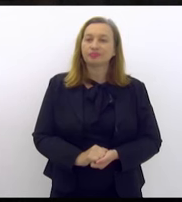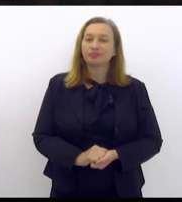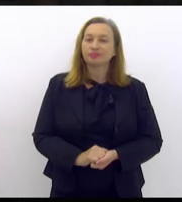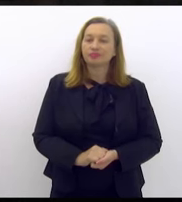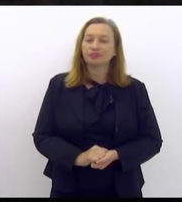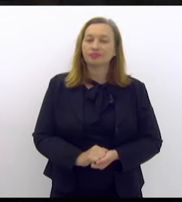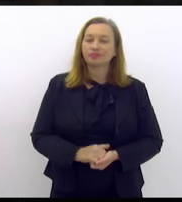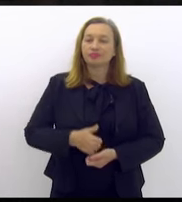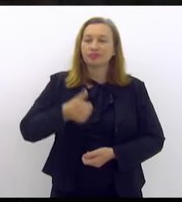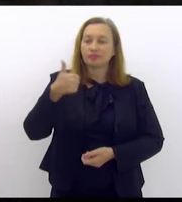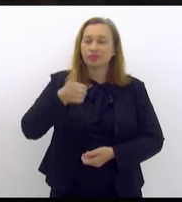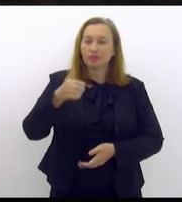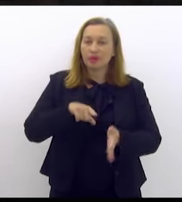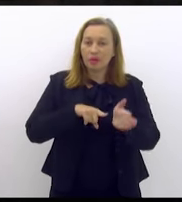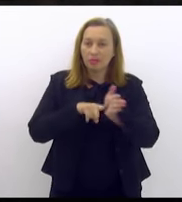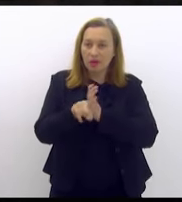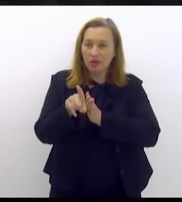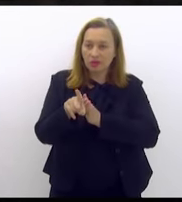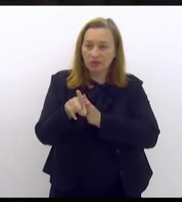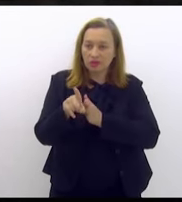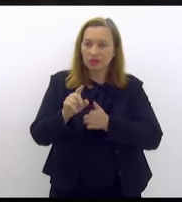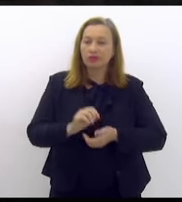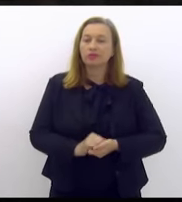primeira pergunta...